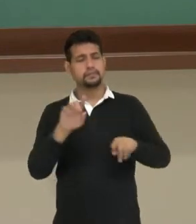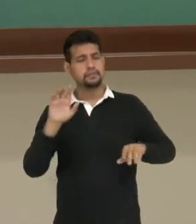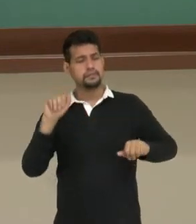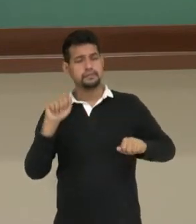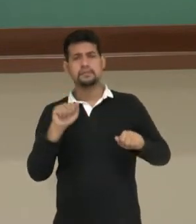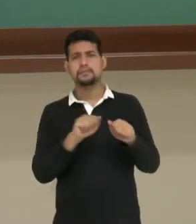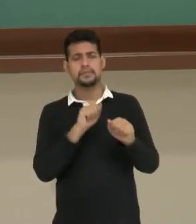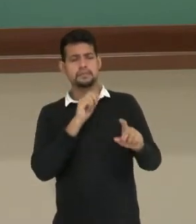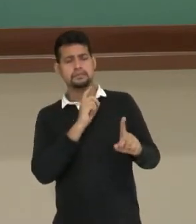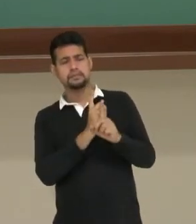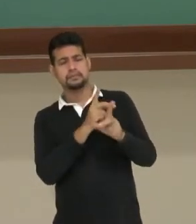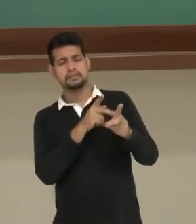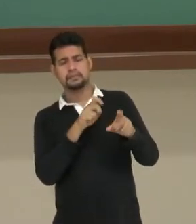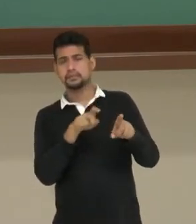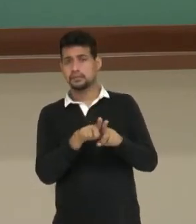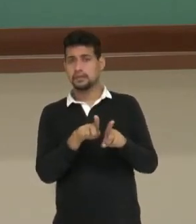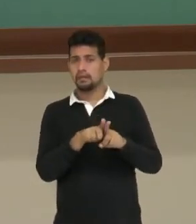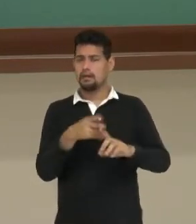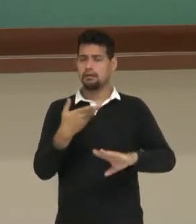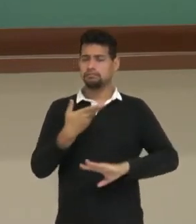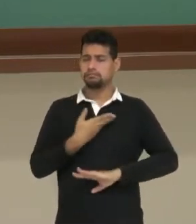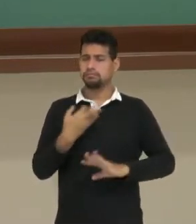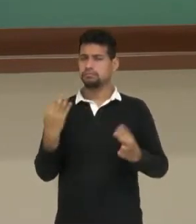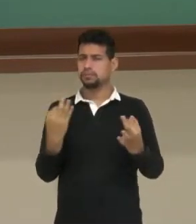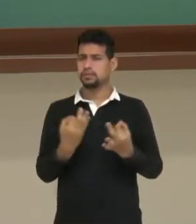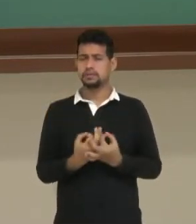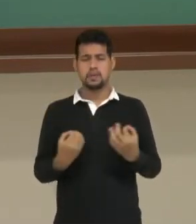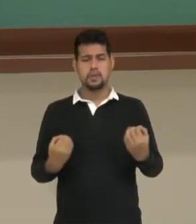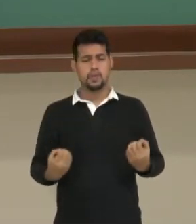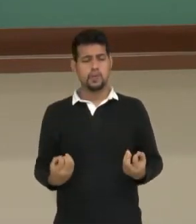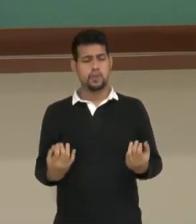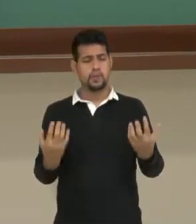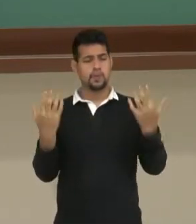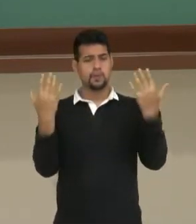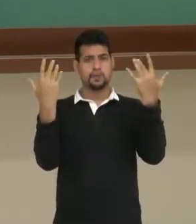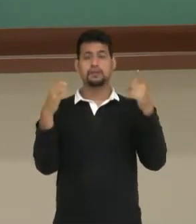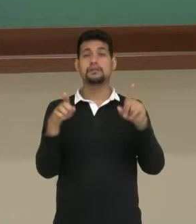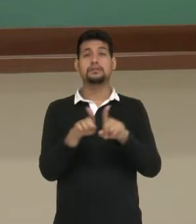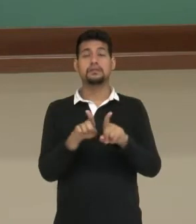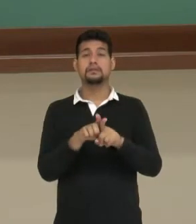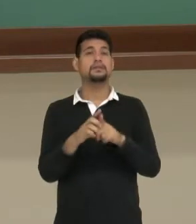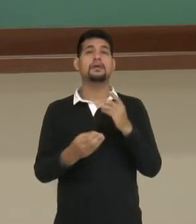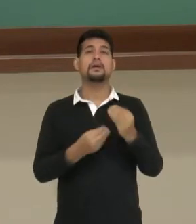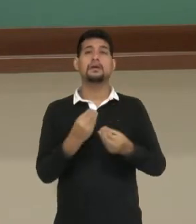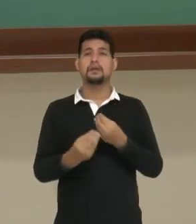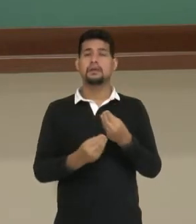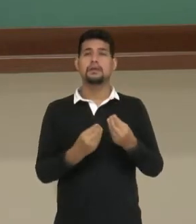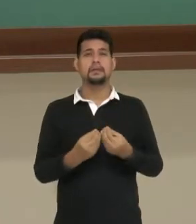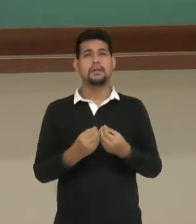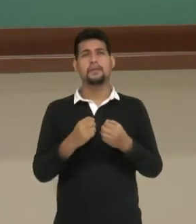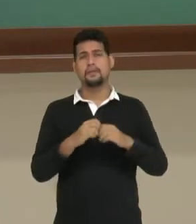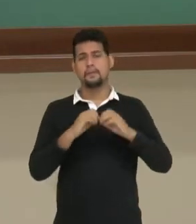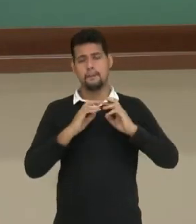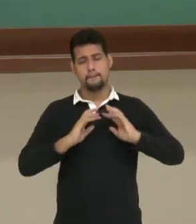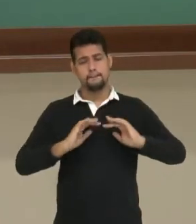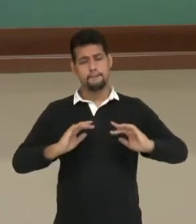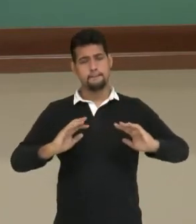acabaram encontrando uma situação fértil, inclusive, e propícia para a dominação,